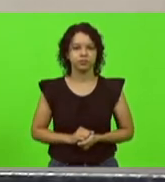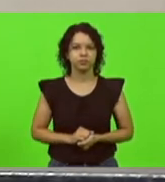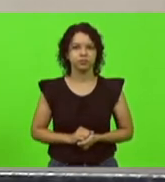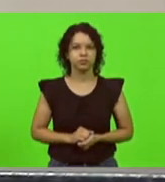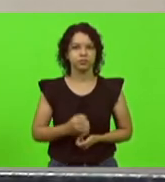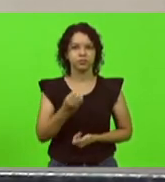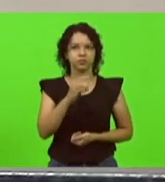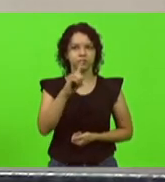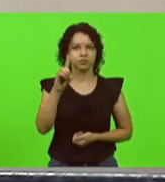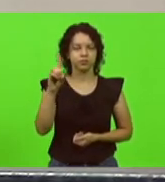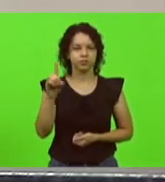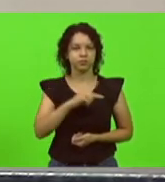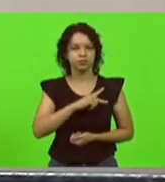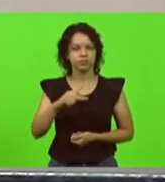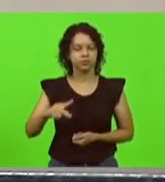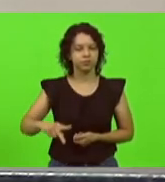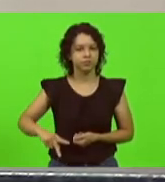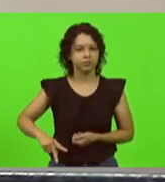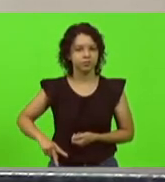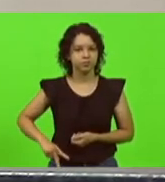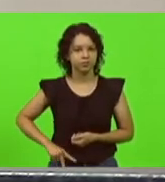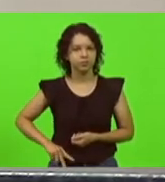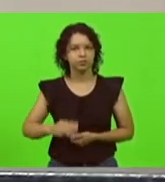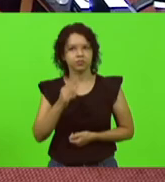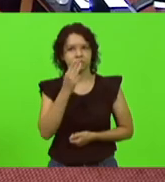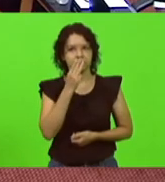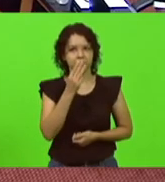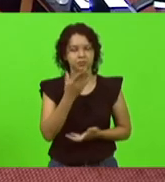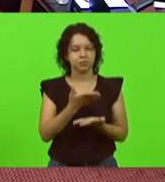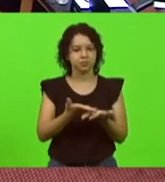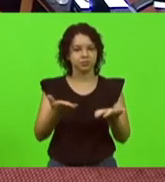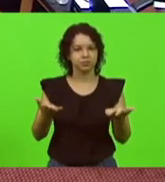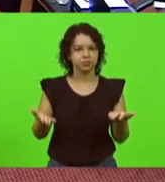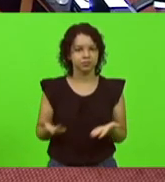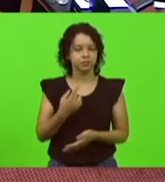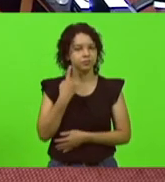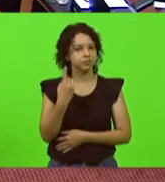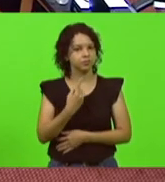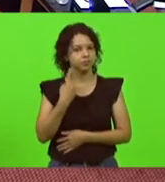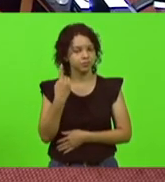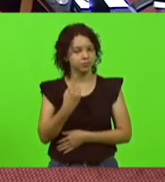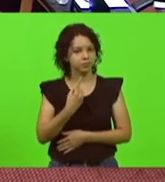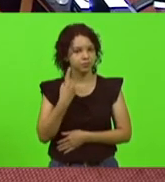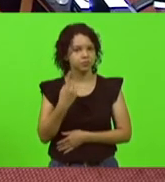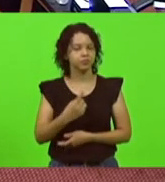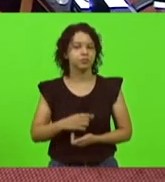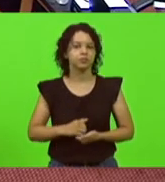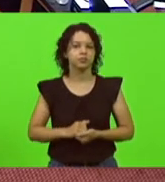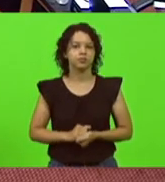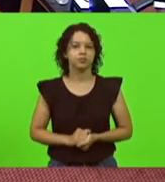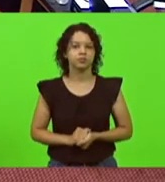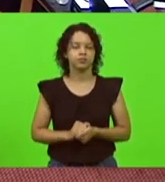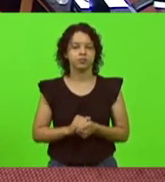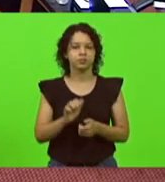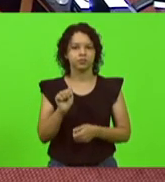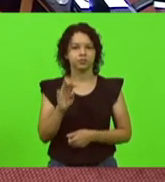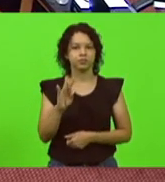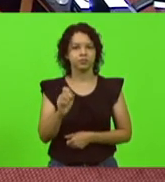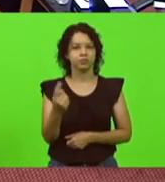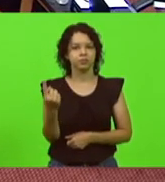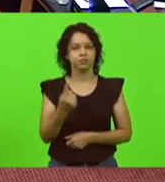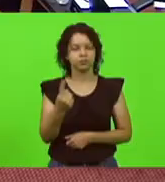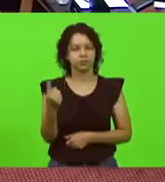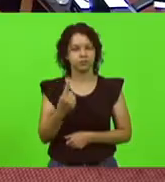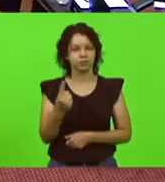Bom dia, presidente Sopelsa, colegas deputados, cidadãos catarinenses. Ata da primeira sessão ordinária